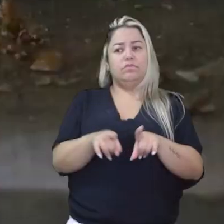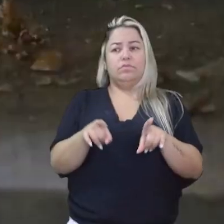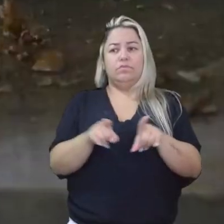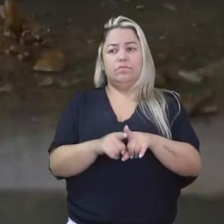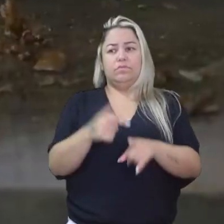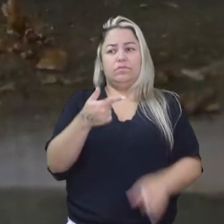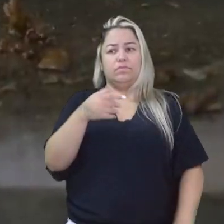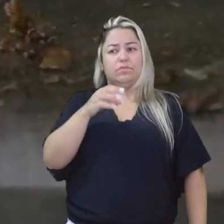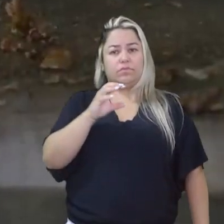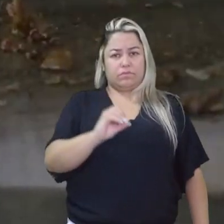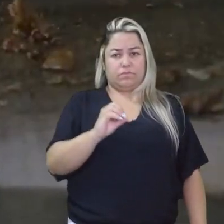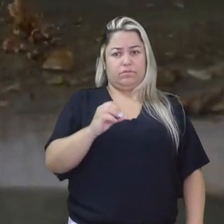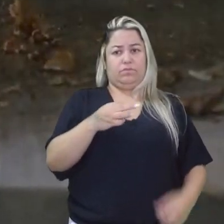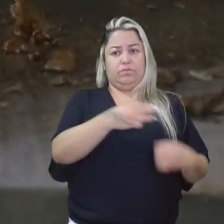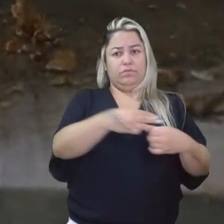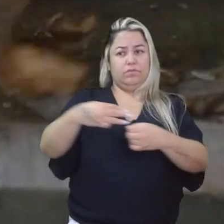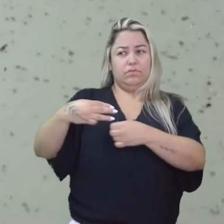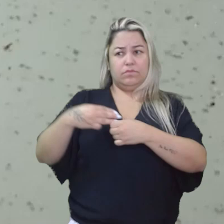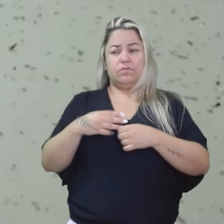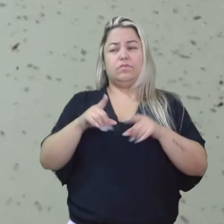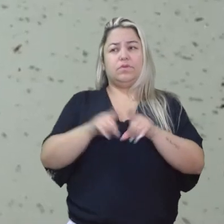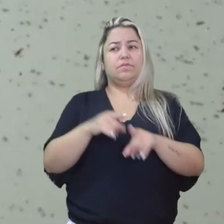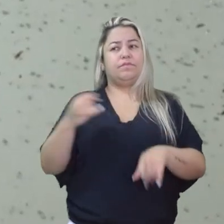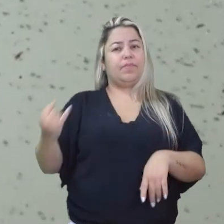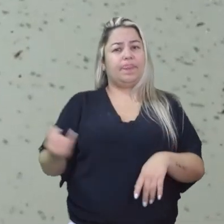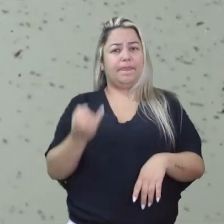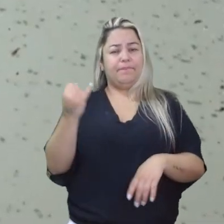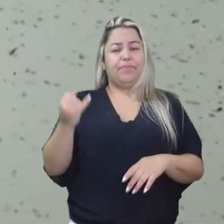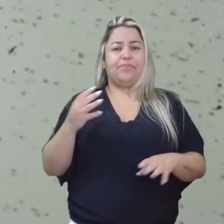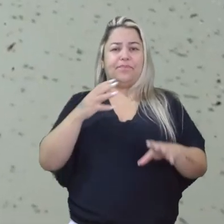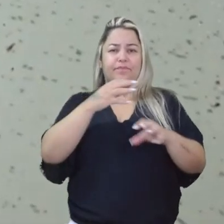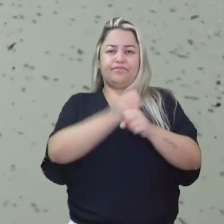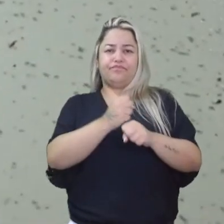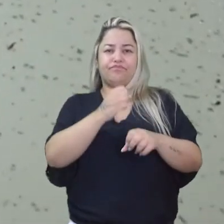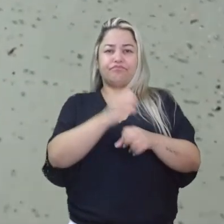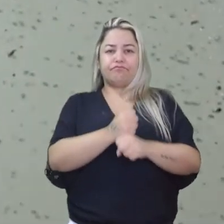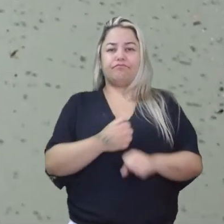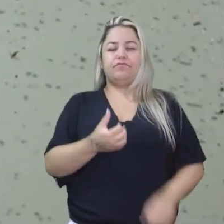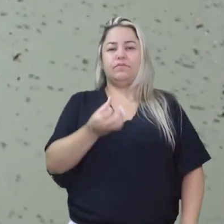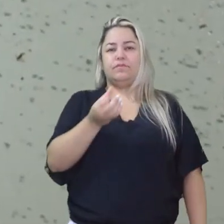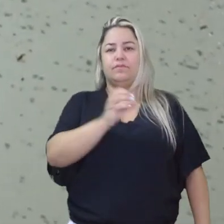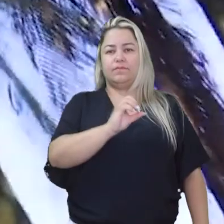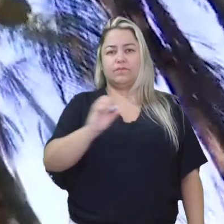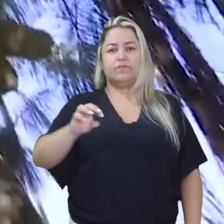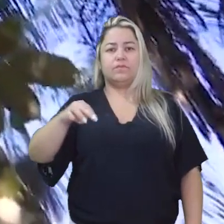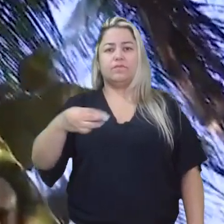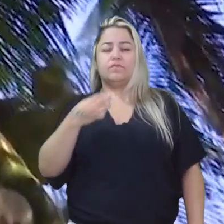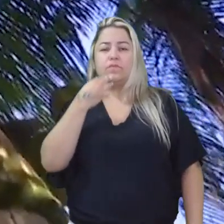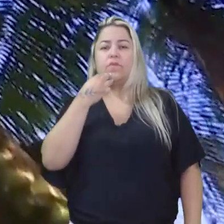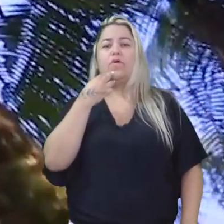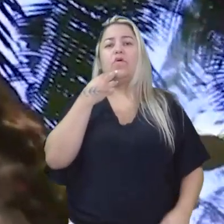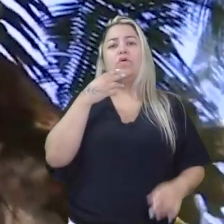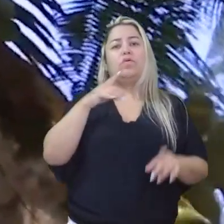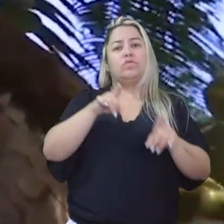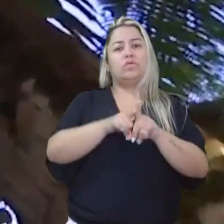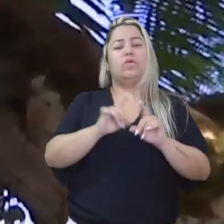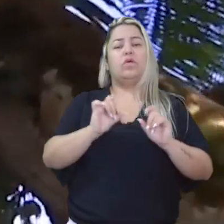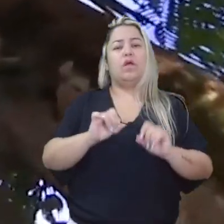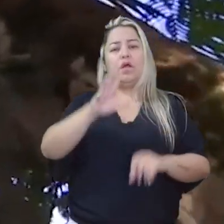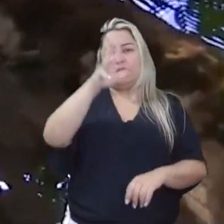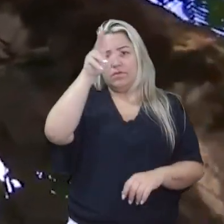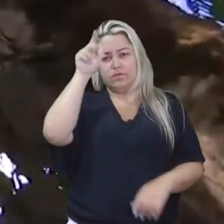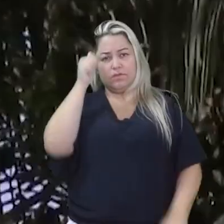sustentável em 70 municípios prioritários. Desse total, 600 milhões vêm do Fundo Amazônia